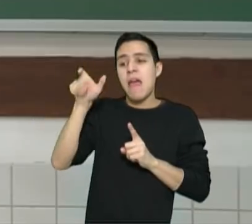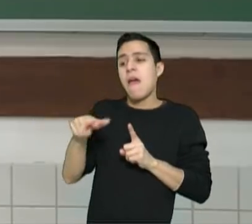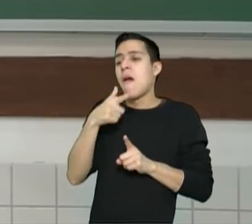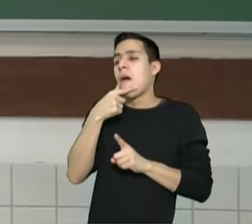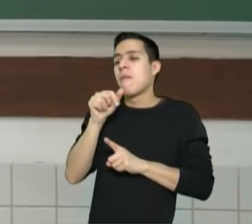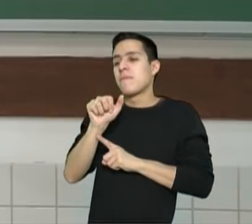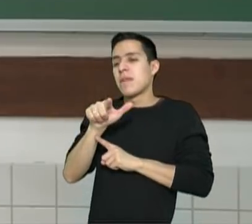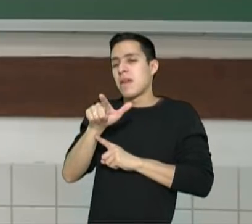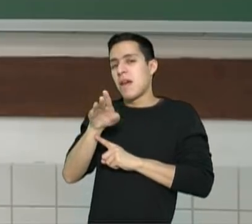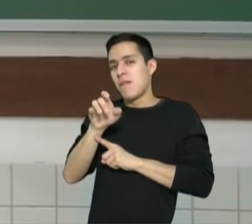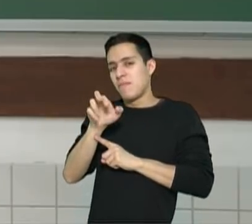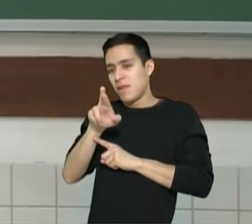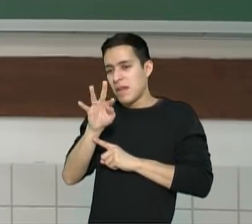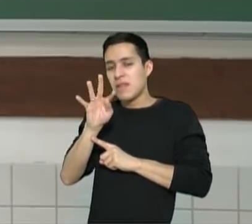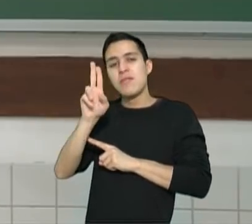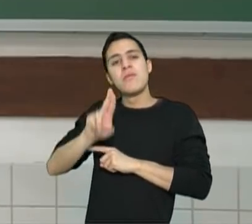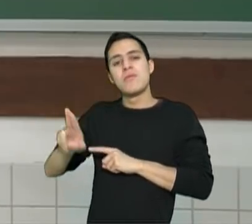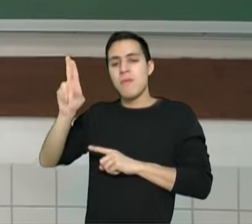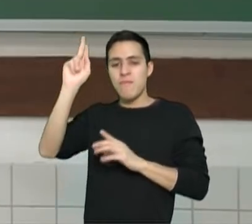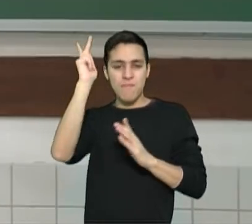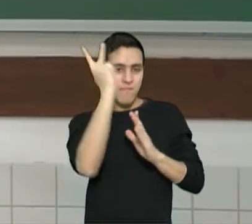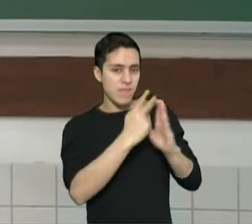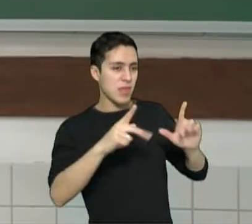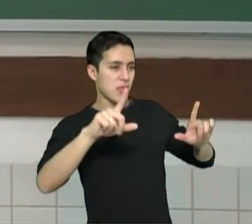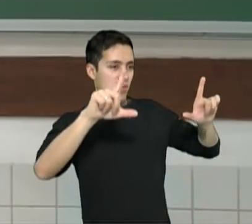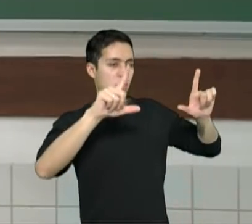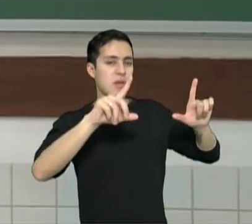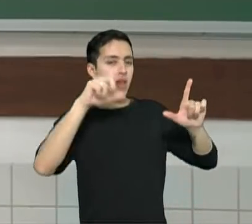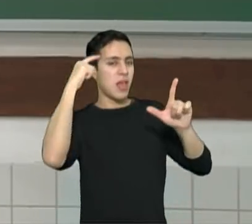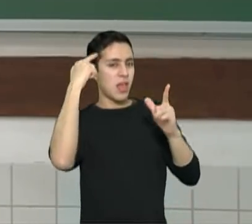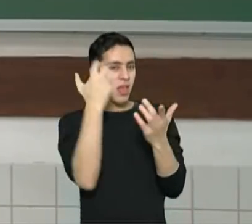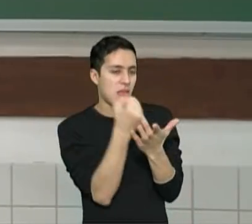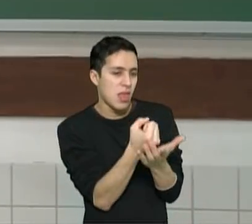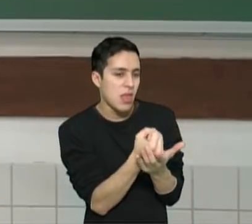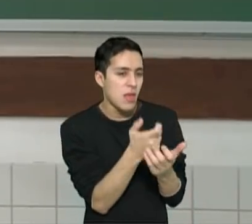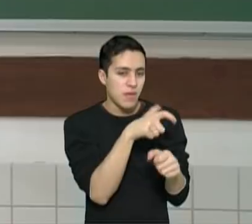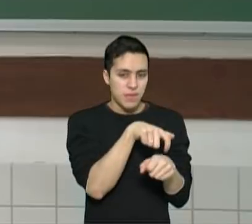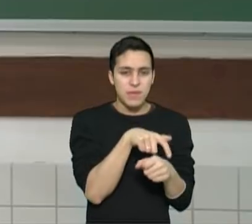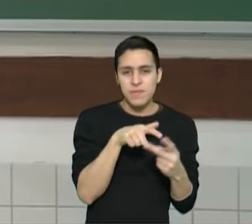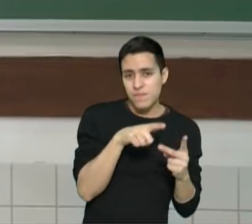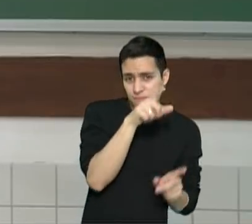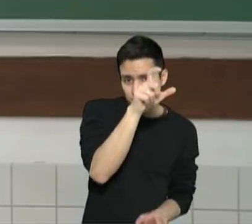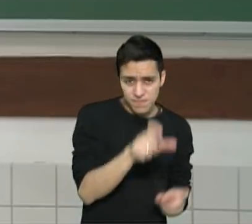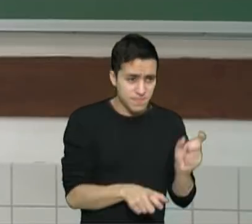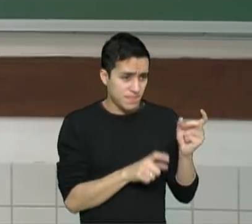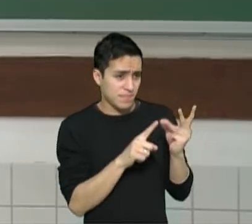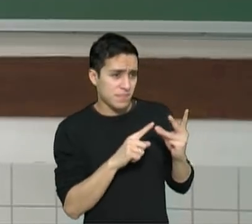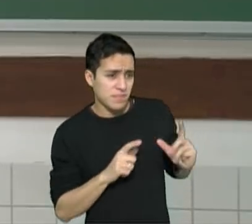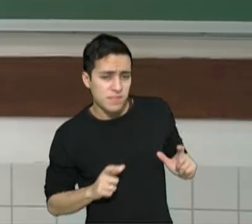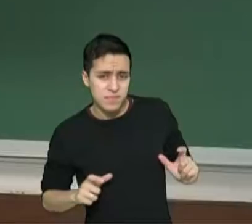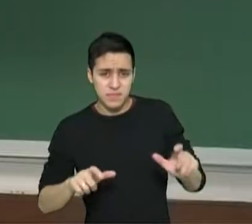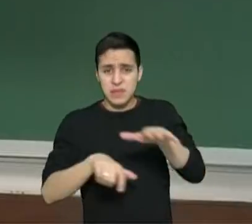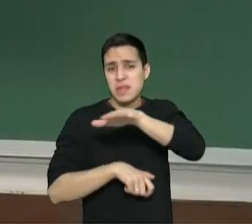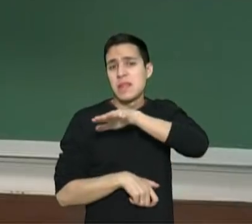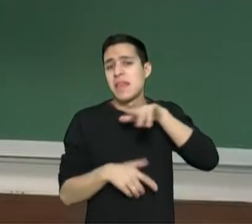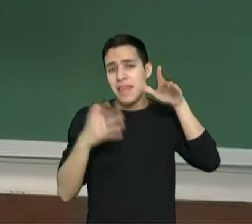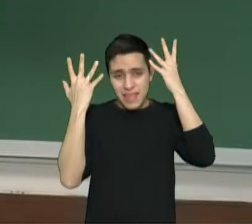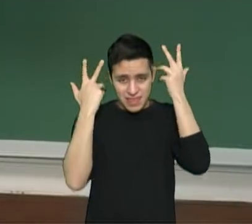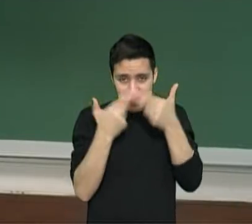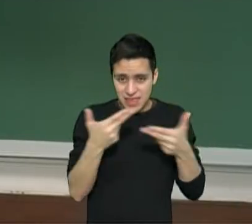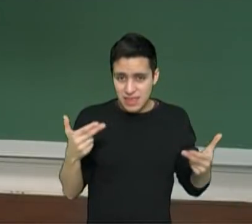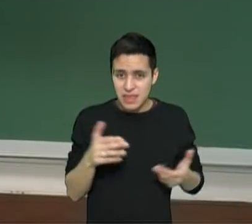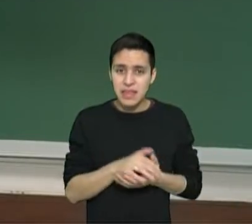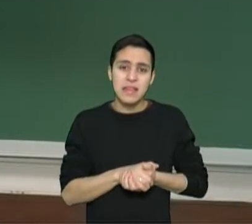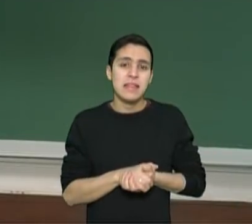esse papel através da pintura, né? Registrou momentos, né? As pessoas, os lugares, os animais,